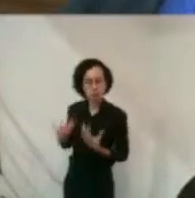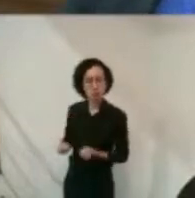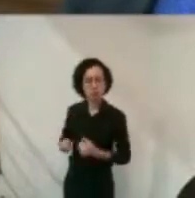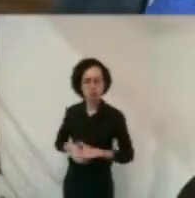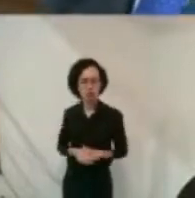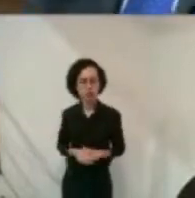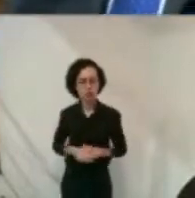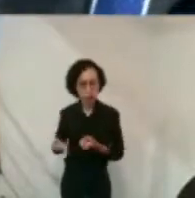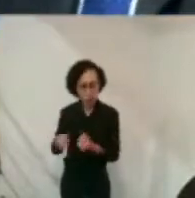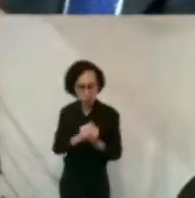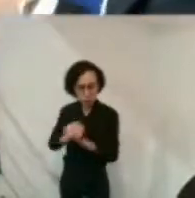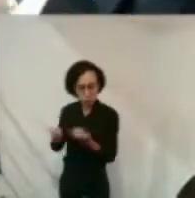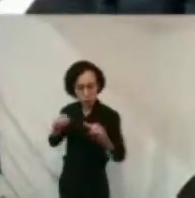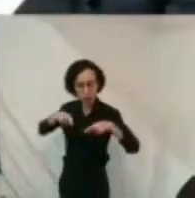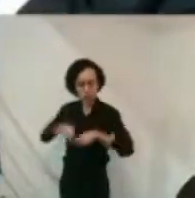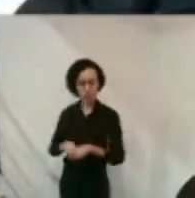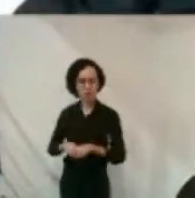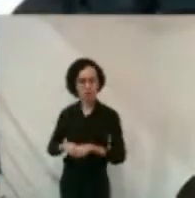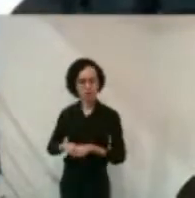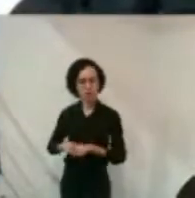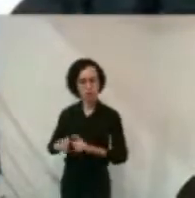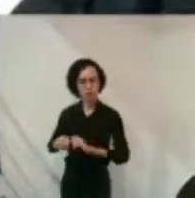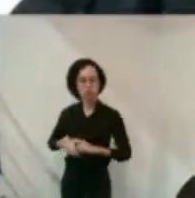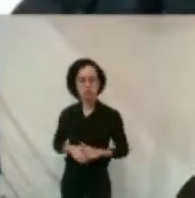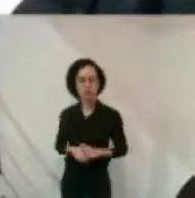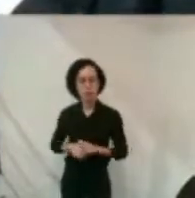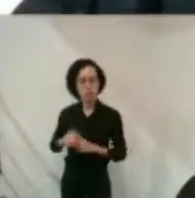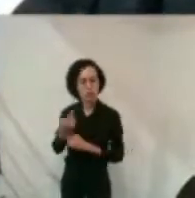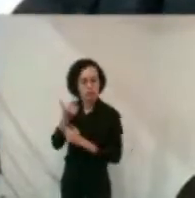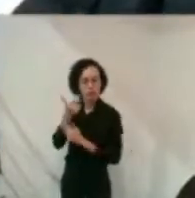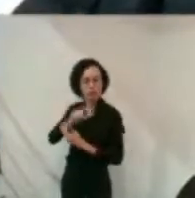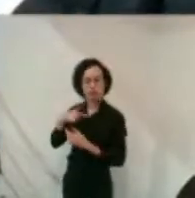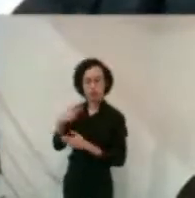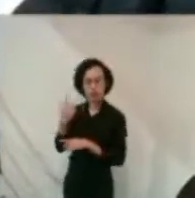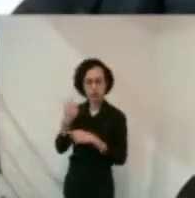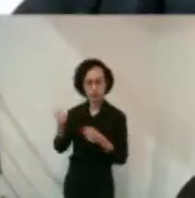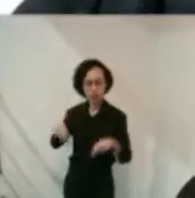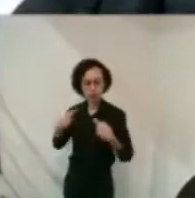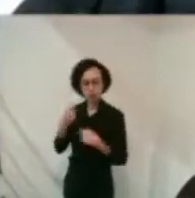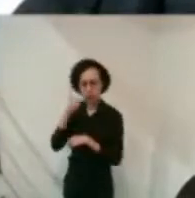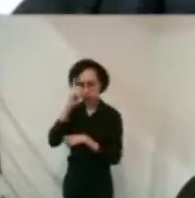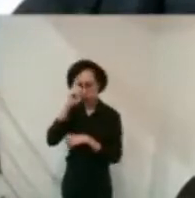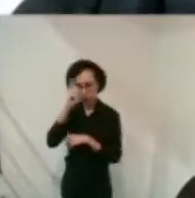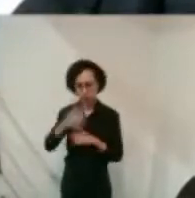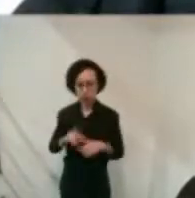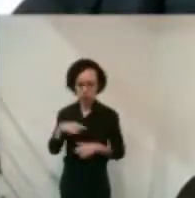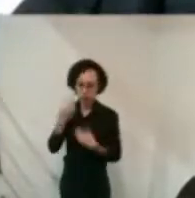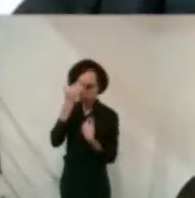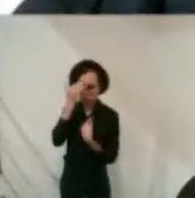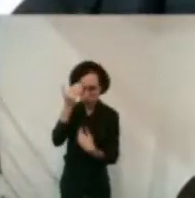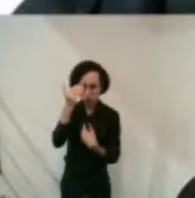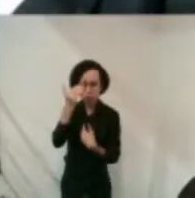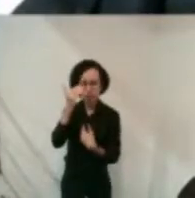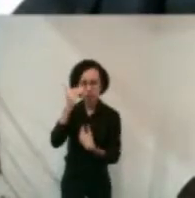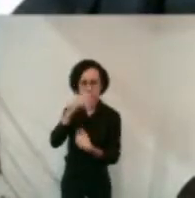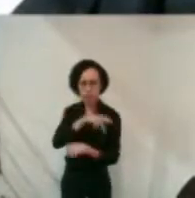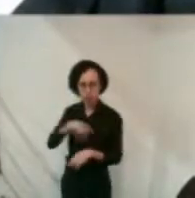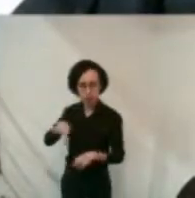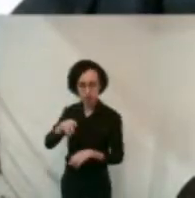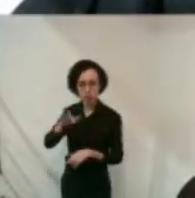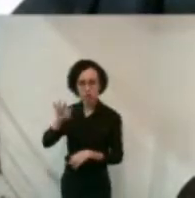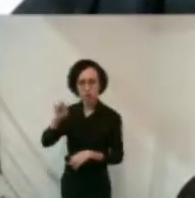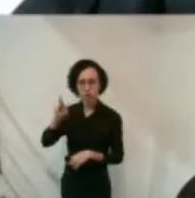juntos, darmos as mãos para vencermos os desafios do dia a dia. Então, nosso agradecimento aqui ao presidente Fernando por